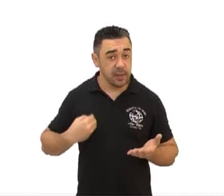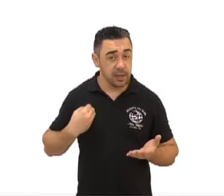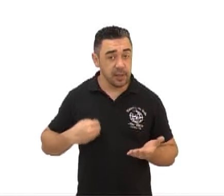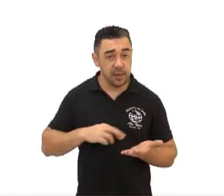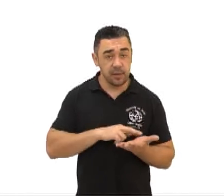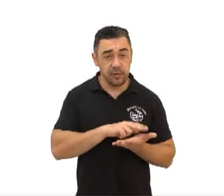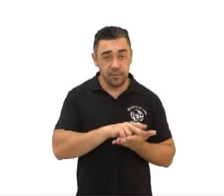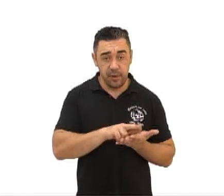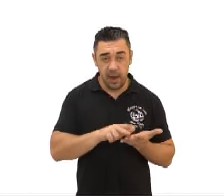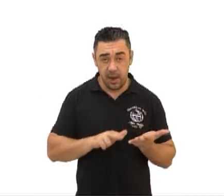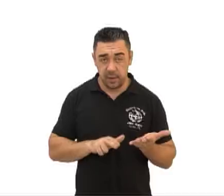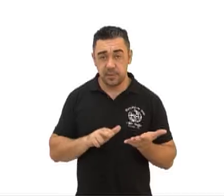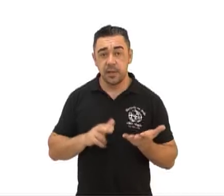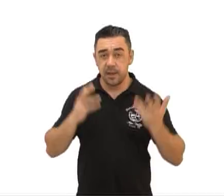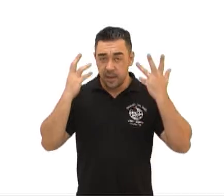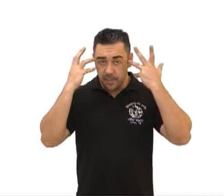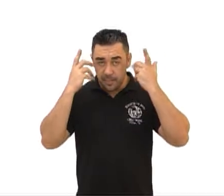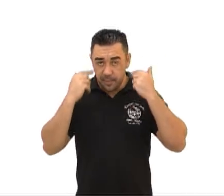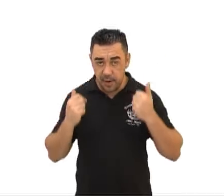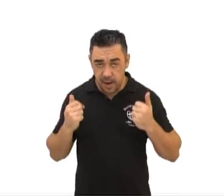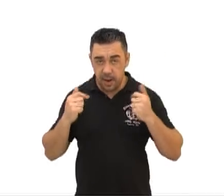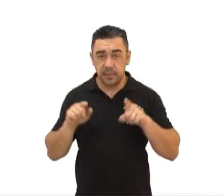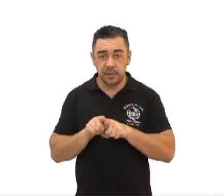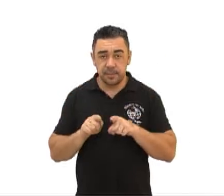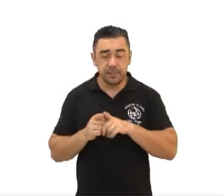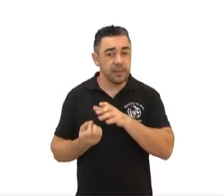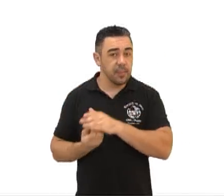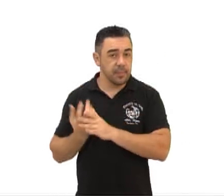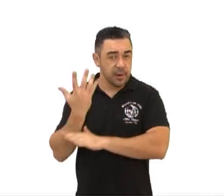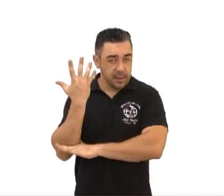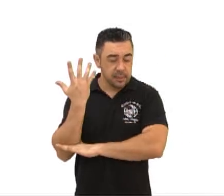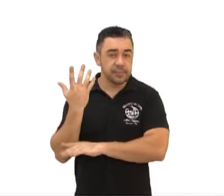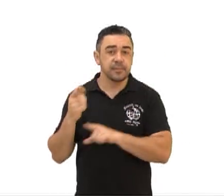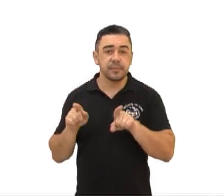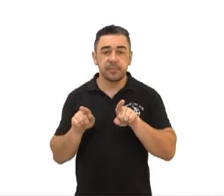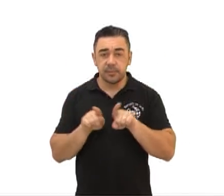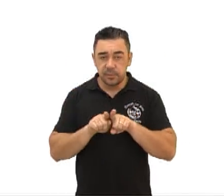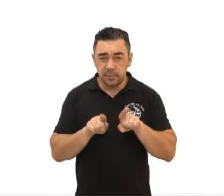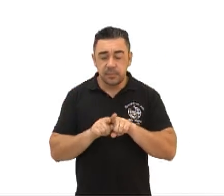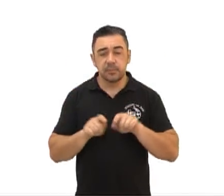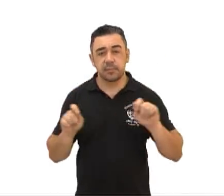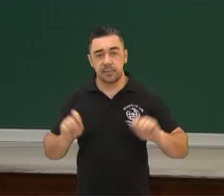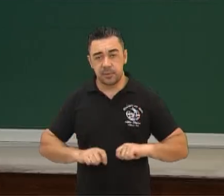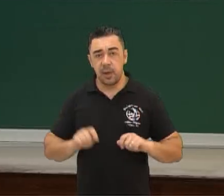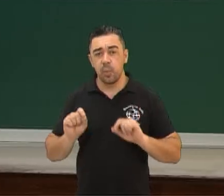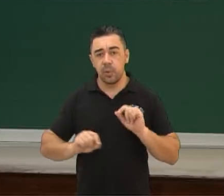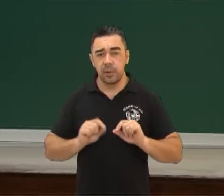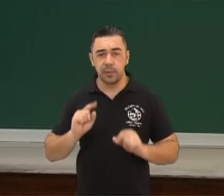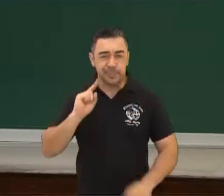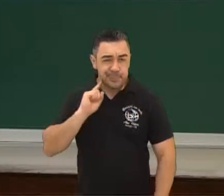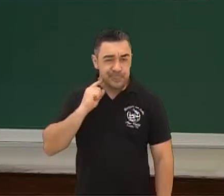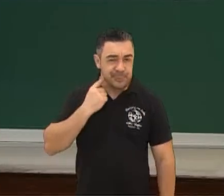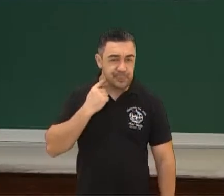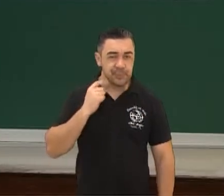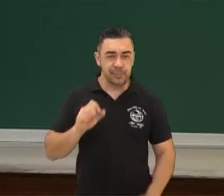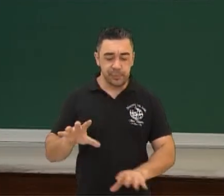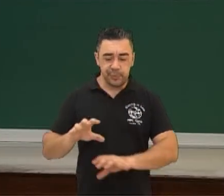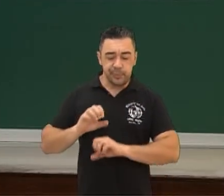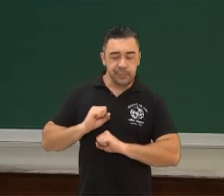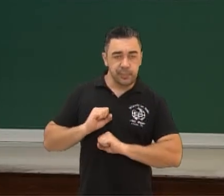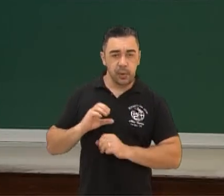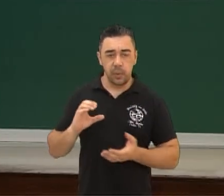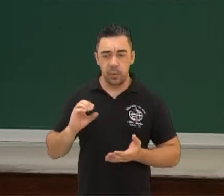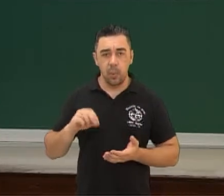a variedade de animais e plantas, que eles também podem ser contaminados. O trabalhador do campo